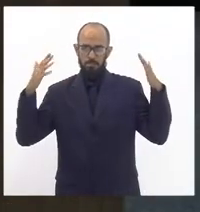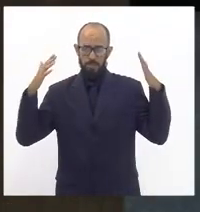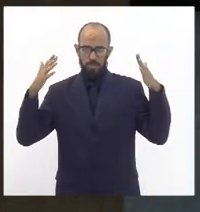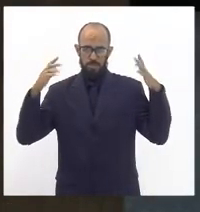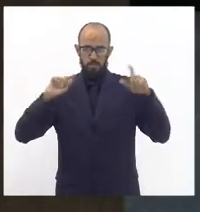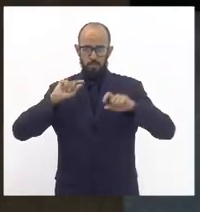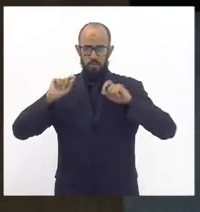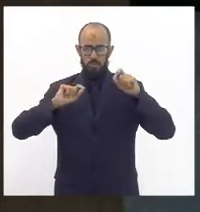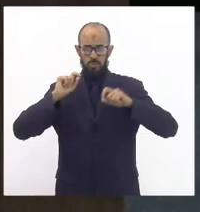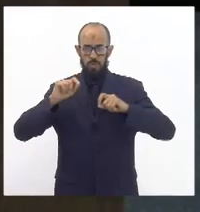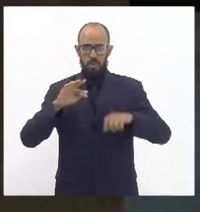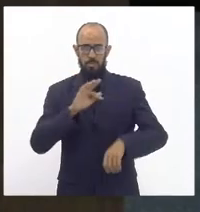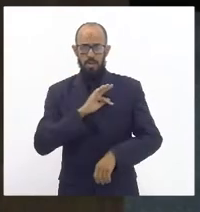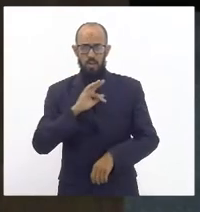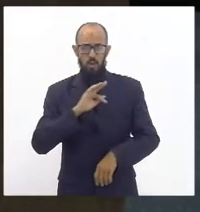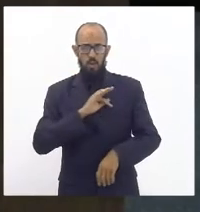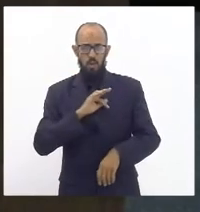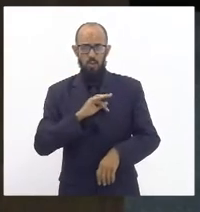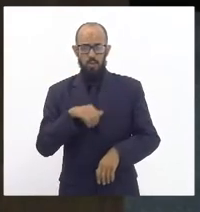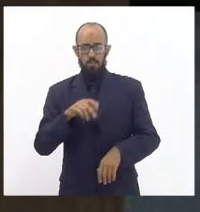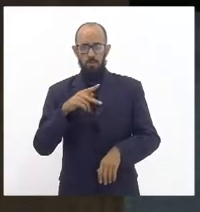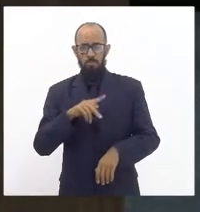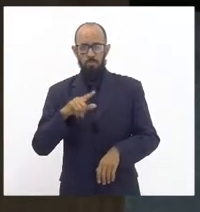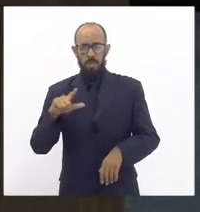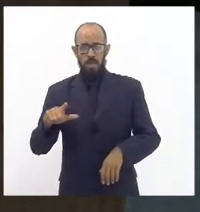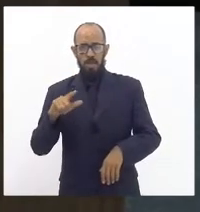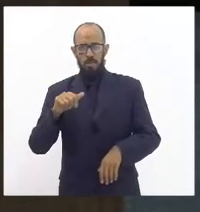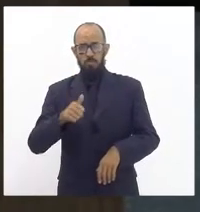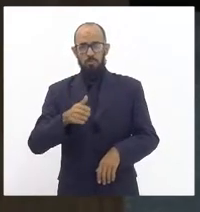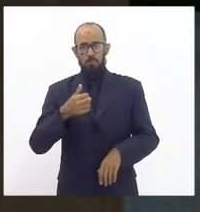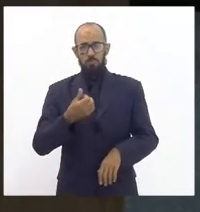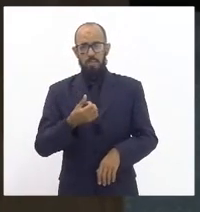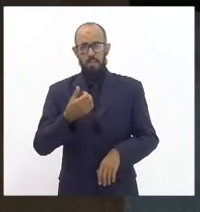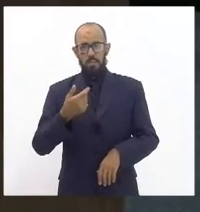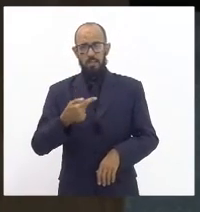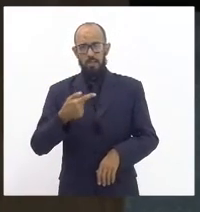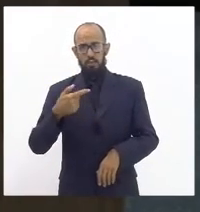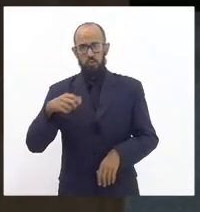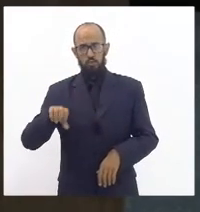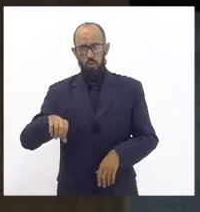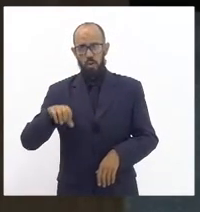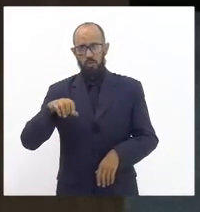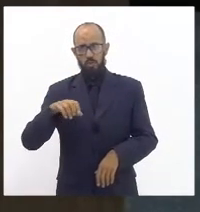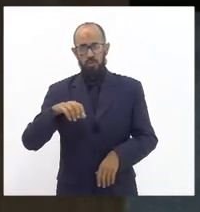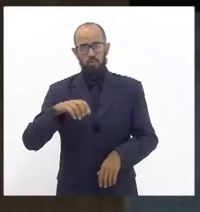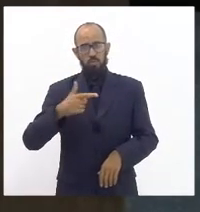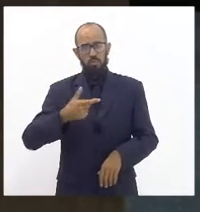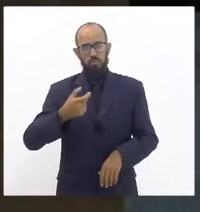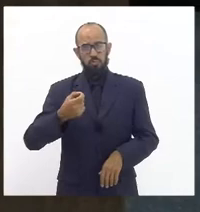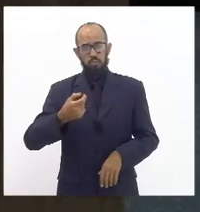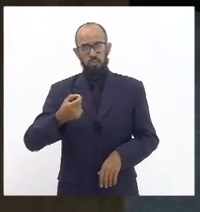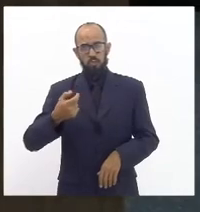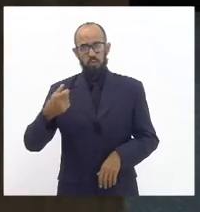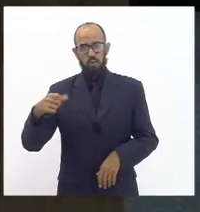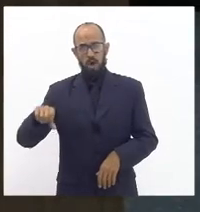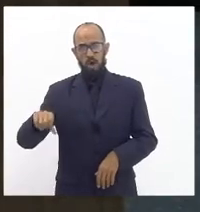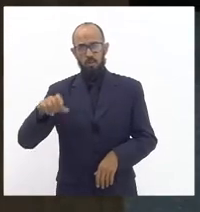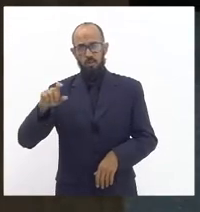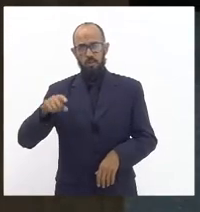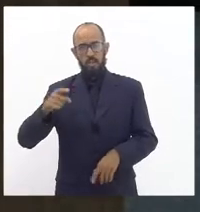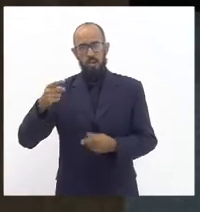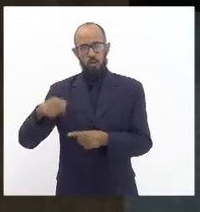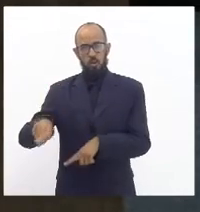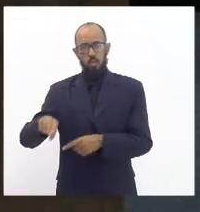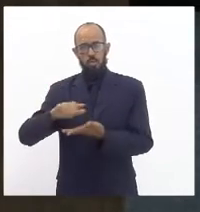é a deputada Martha Rocha pelo projeto de lei 1679 2019 que institui o programa de combate